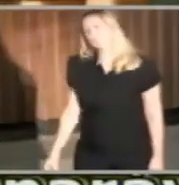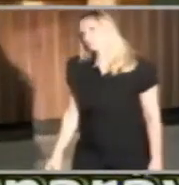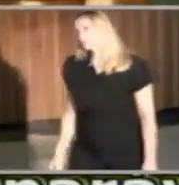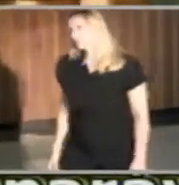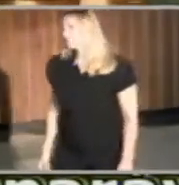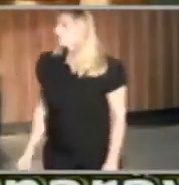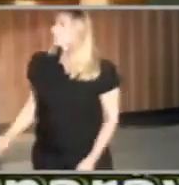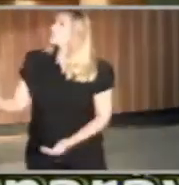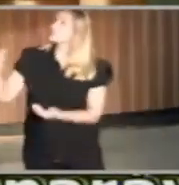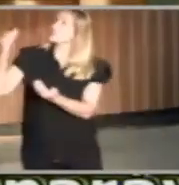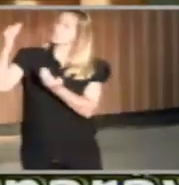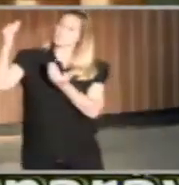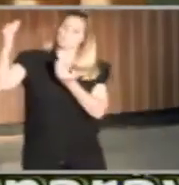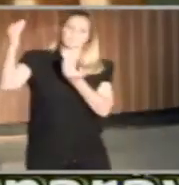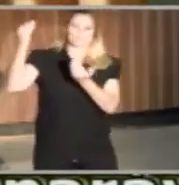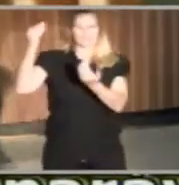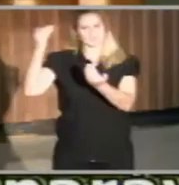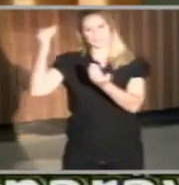És